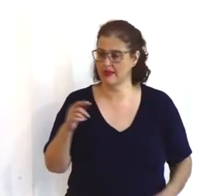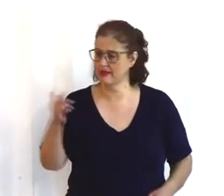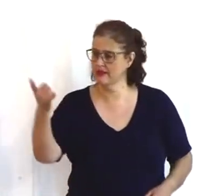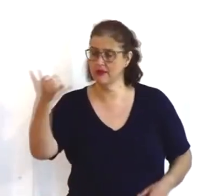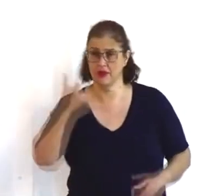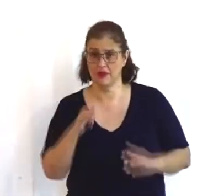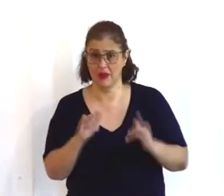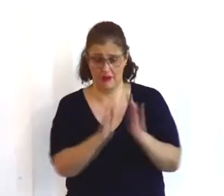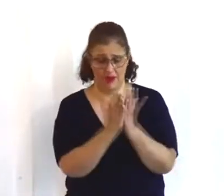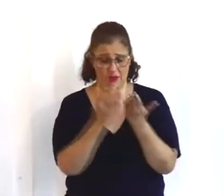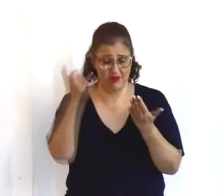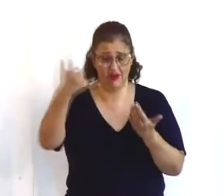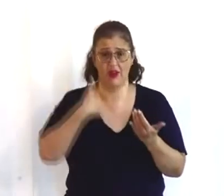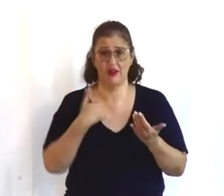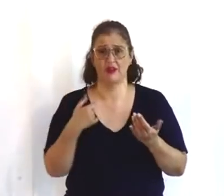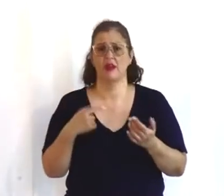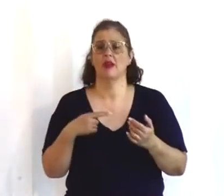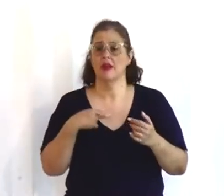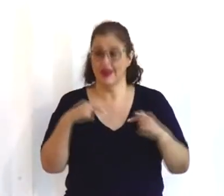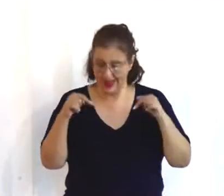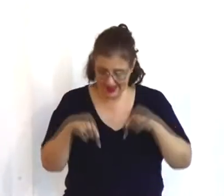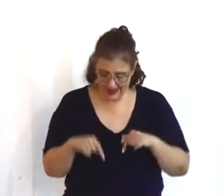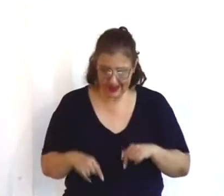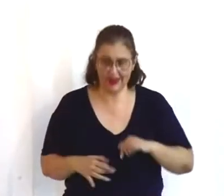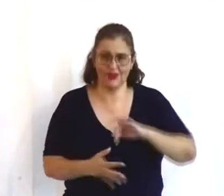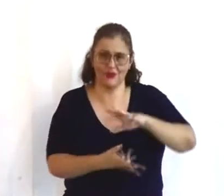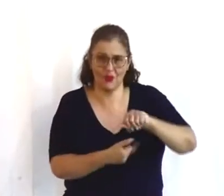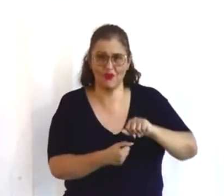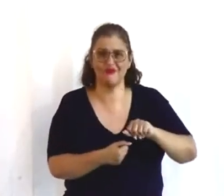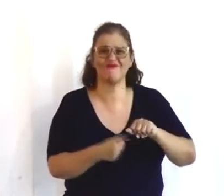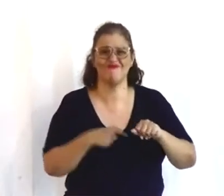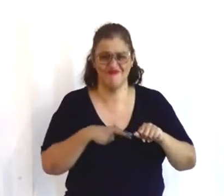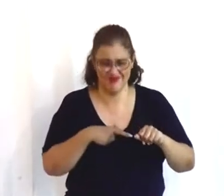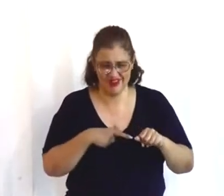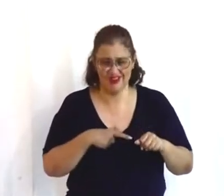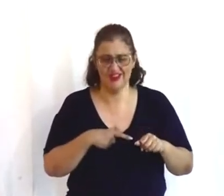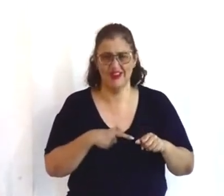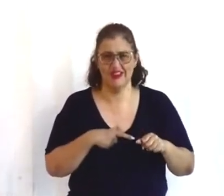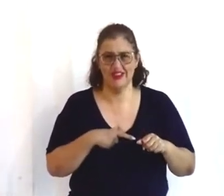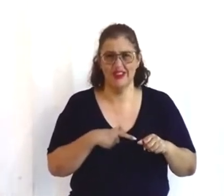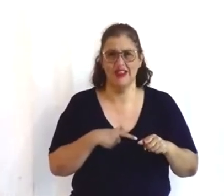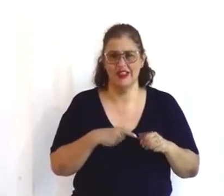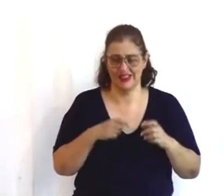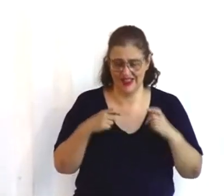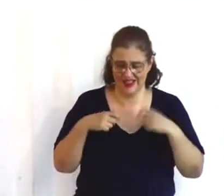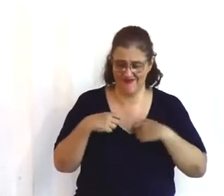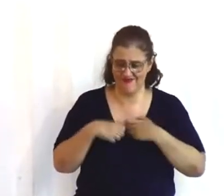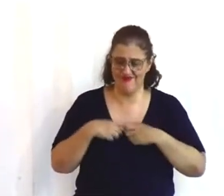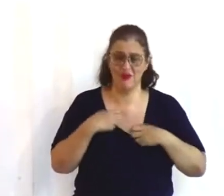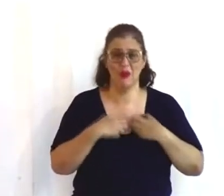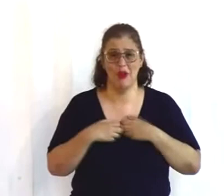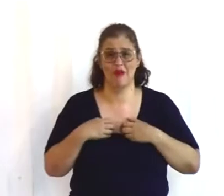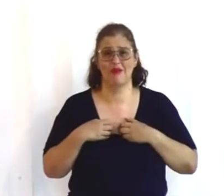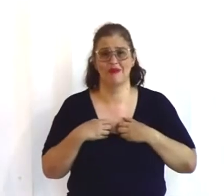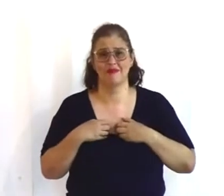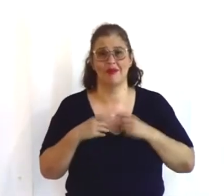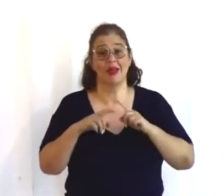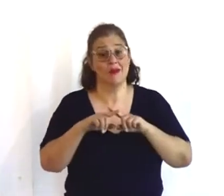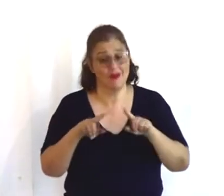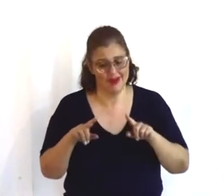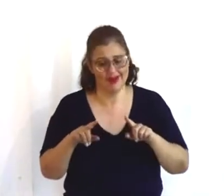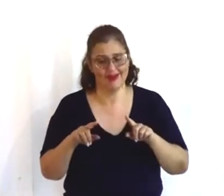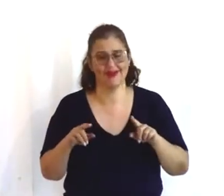ânimo, eu venci o mundo. Muitas pessoas, talvez você que está acompanhando o culto nesta manhã,